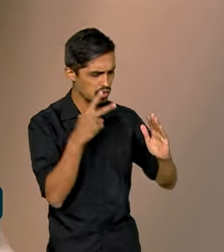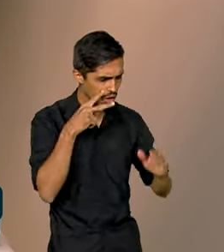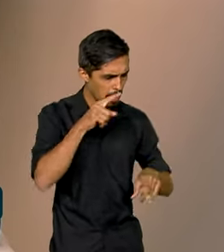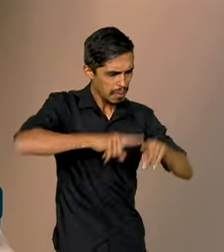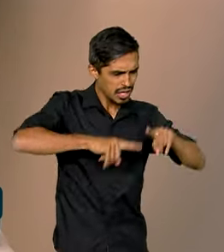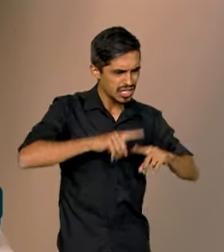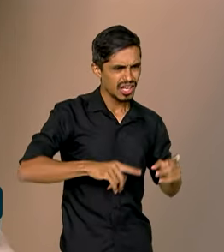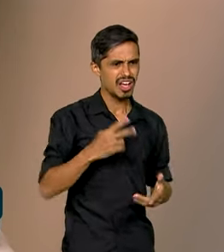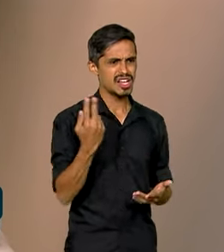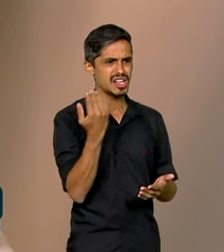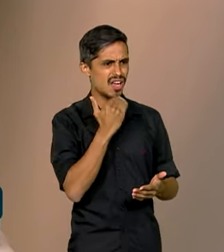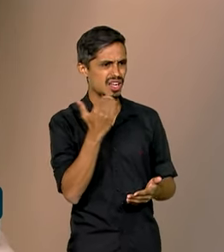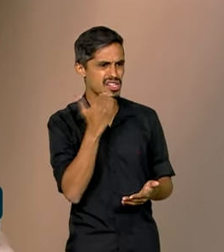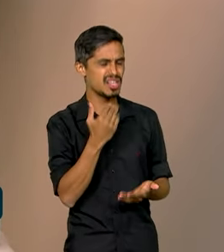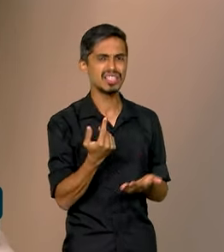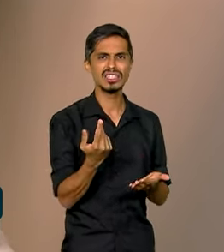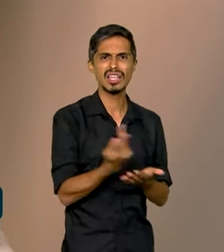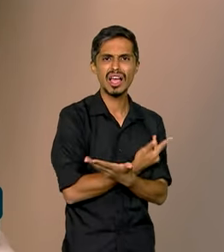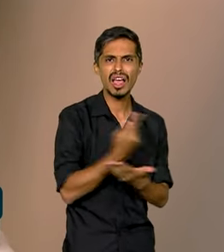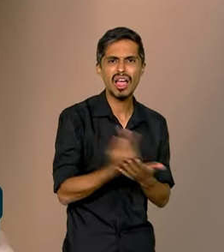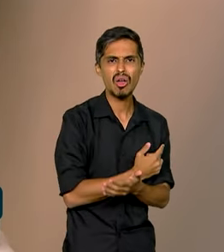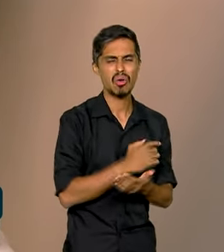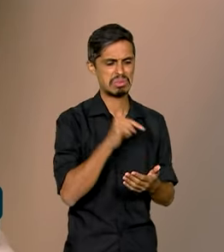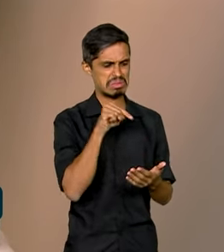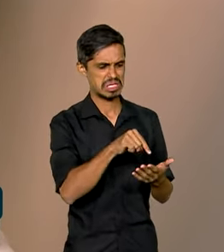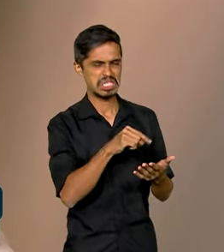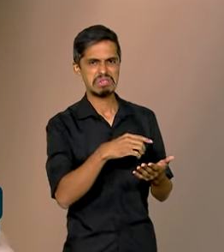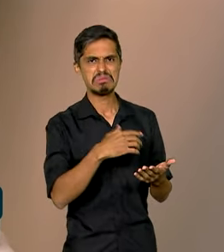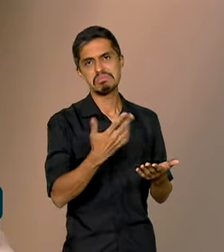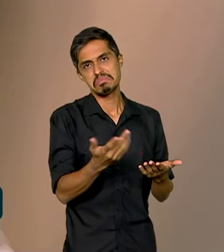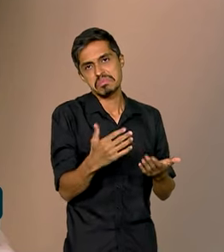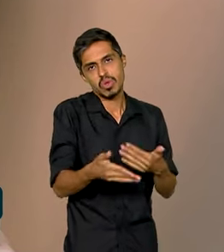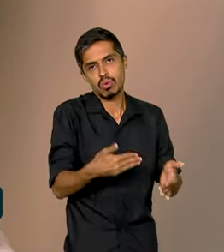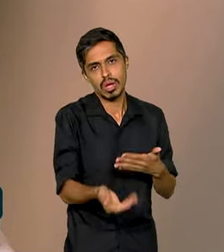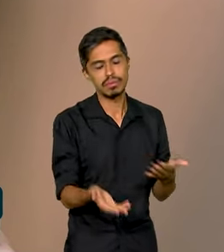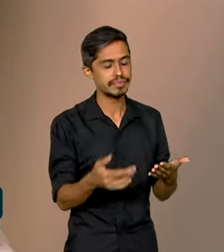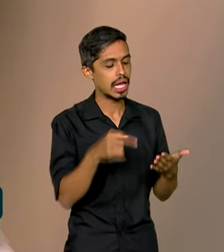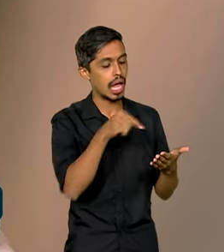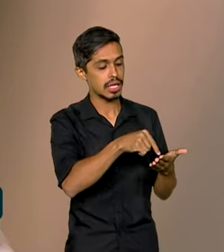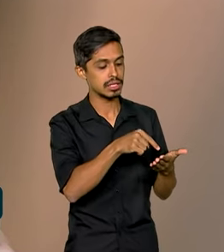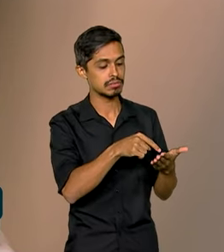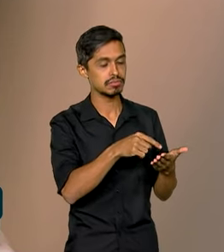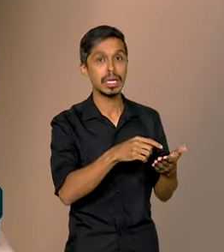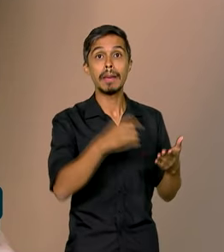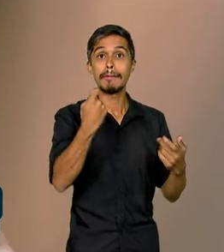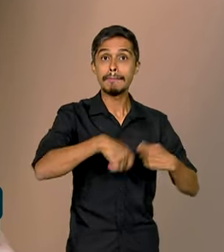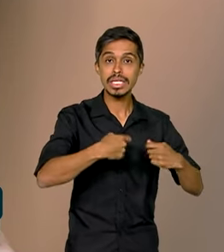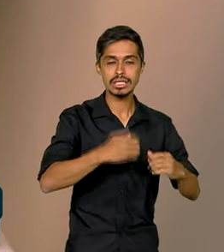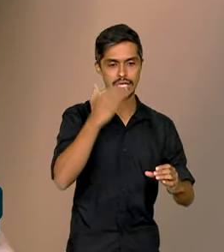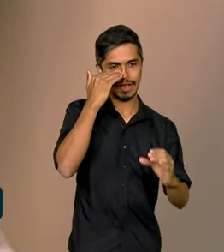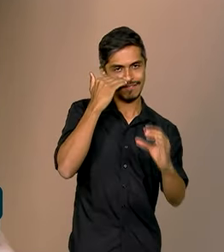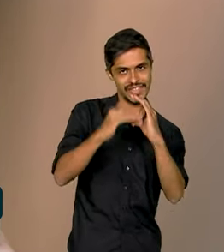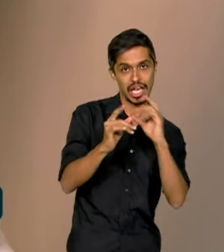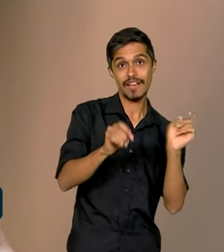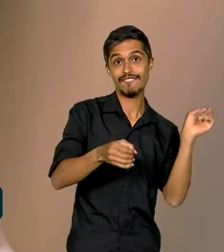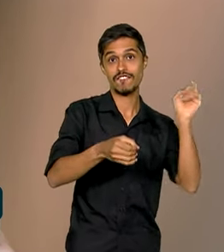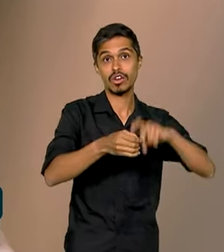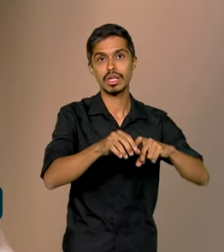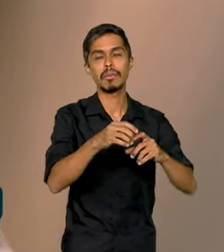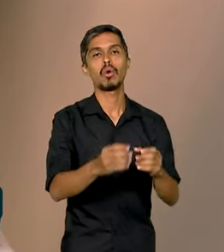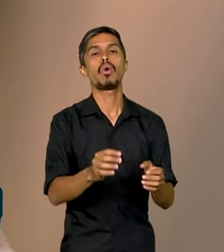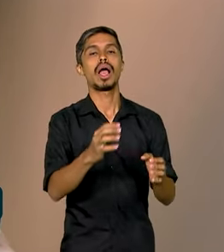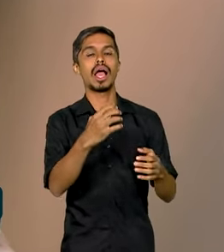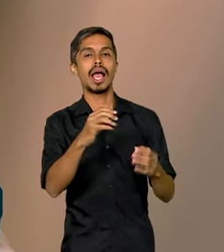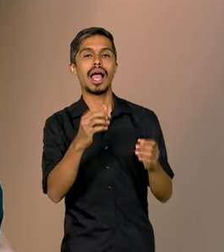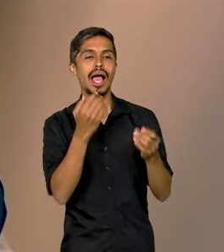algum defeito que são coisas diferentes também Tecnicamente no no direito consumidor esse produto Obrigatoriamente ele vai para uma assistência técnica